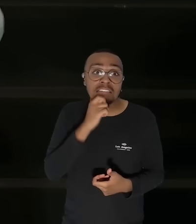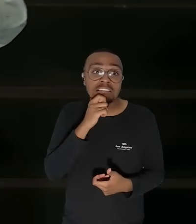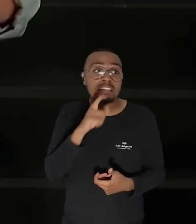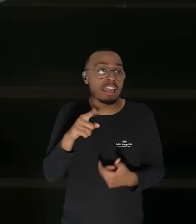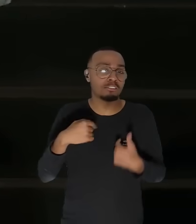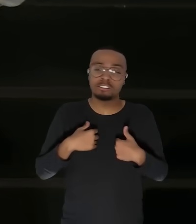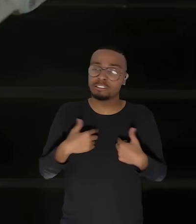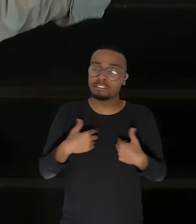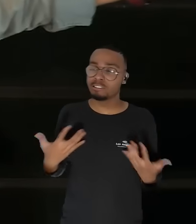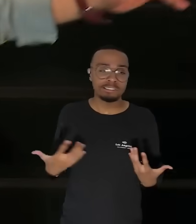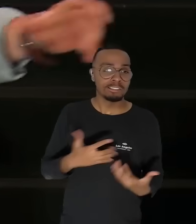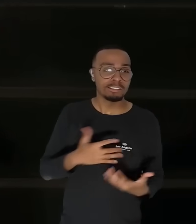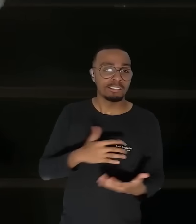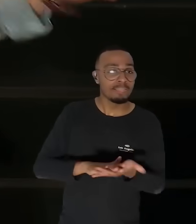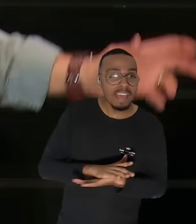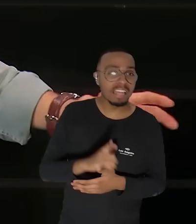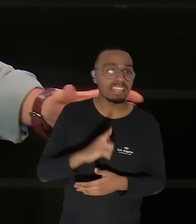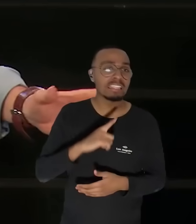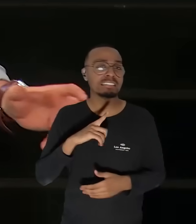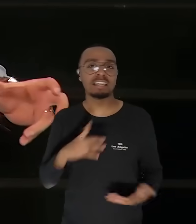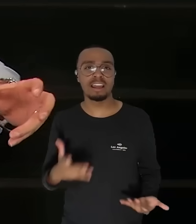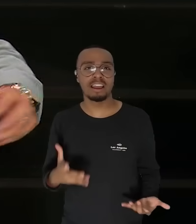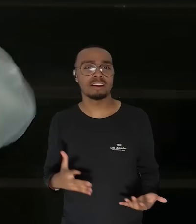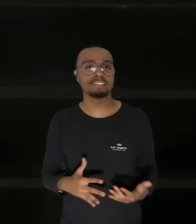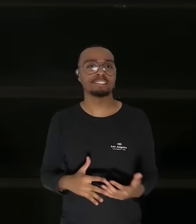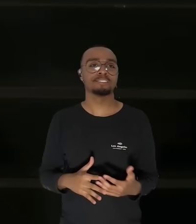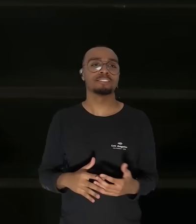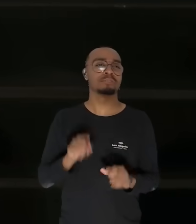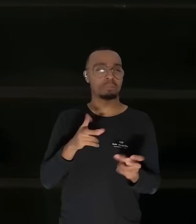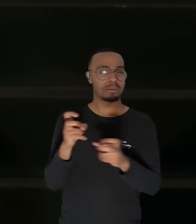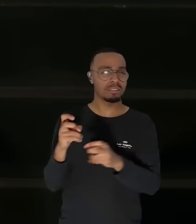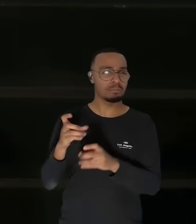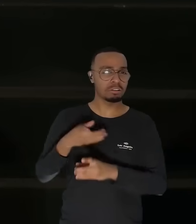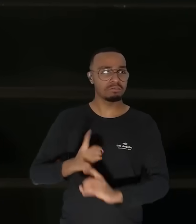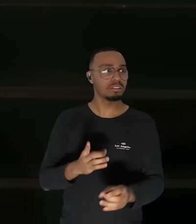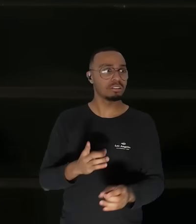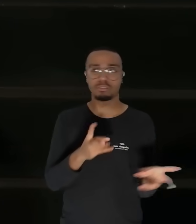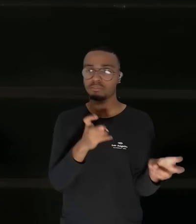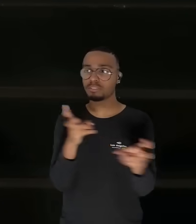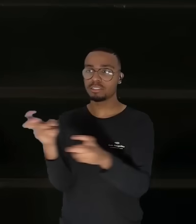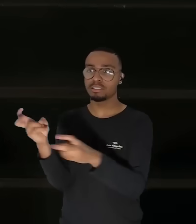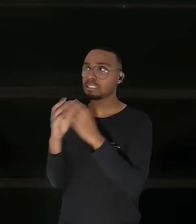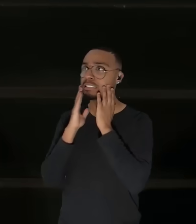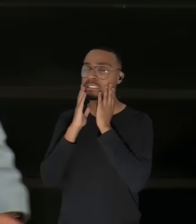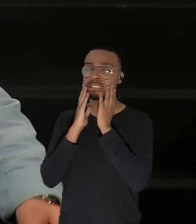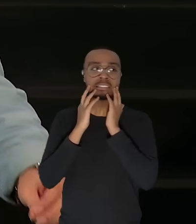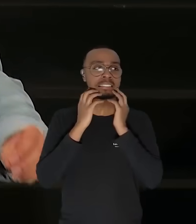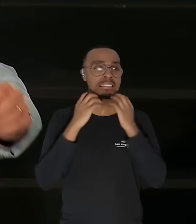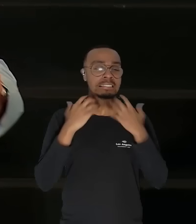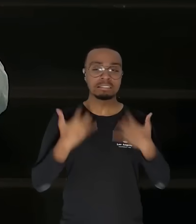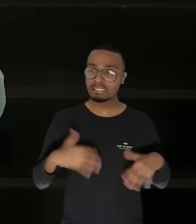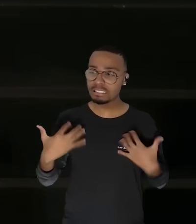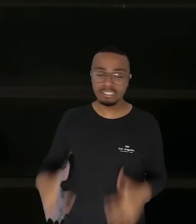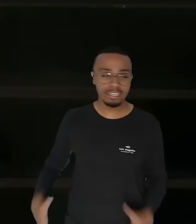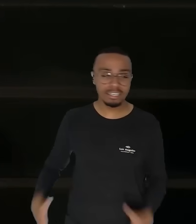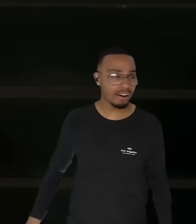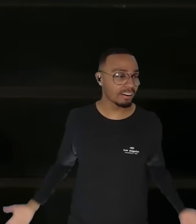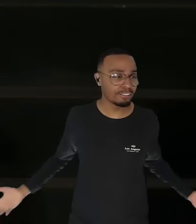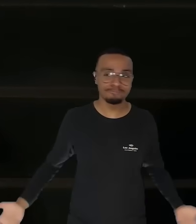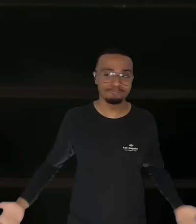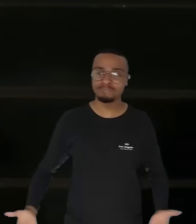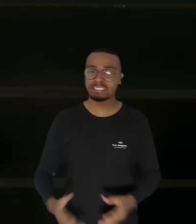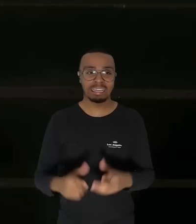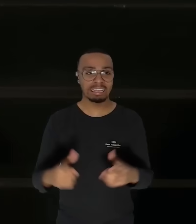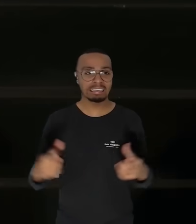quando o B.O. é tão grande, a confusão é tão grande, que eu não consigo mover uma palha mais. Tem que lembrar muito